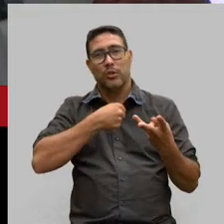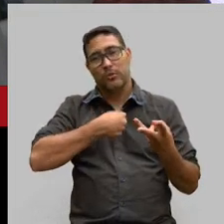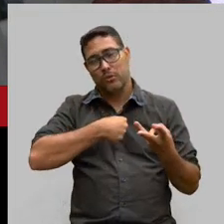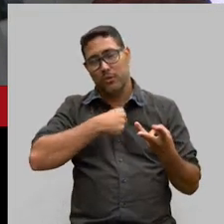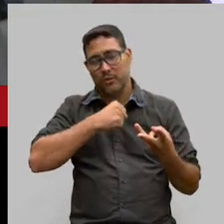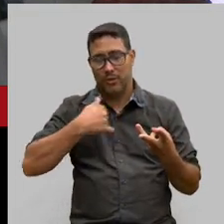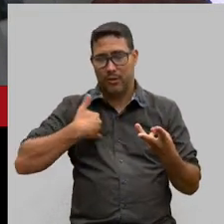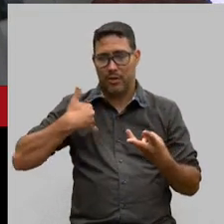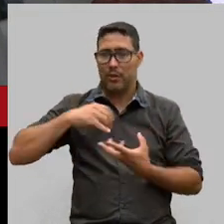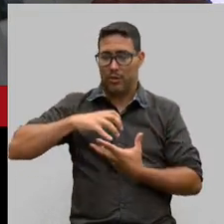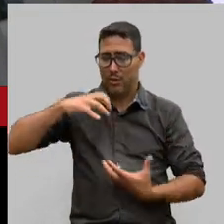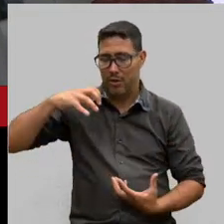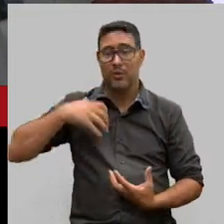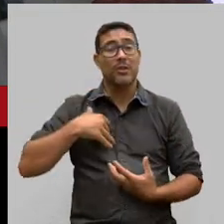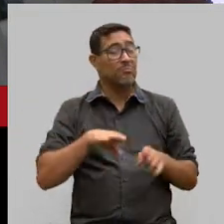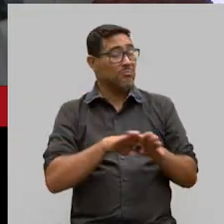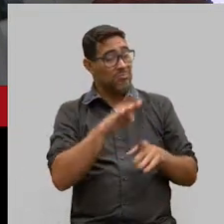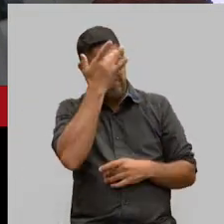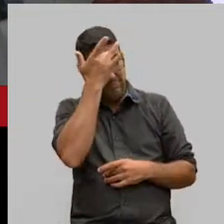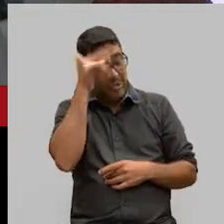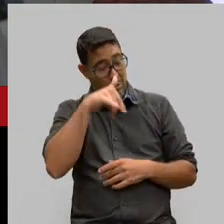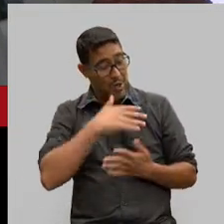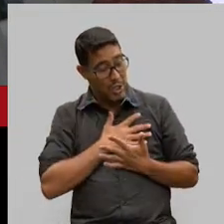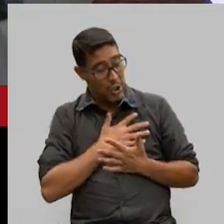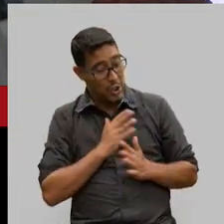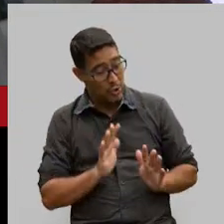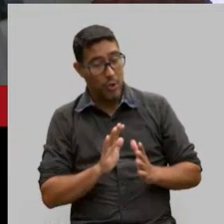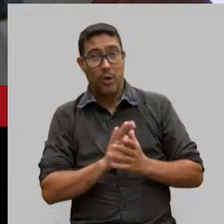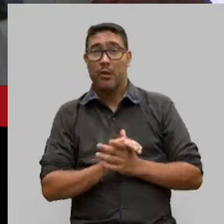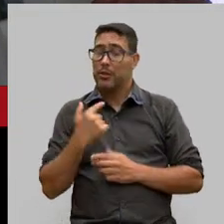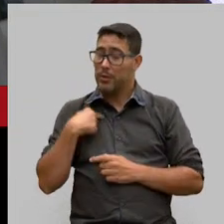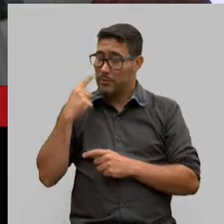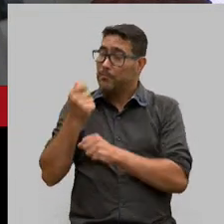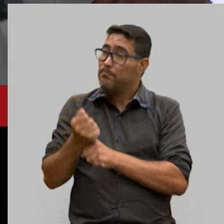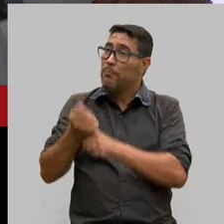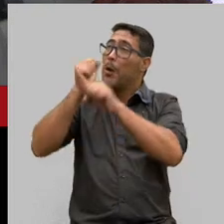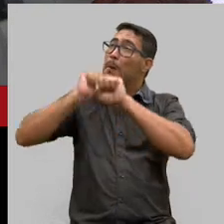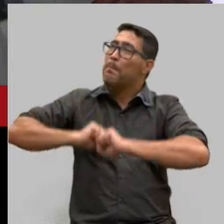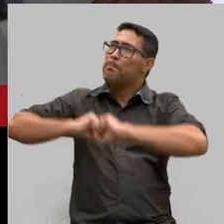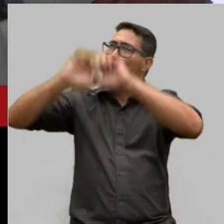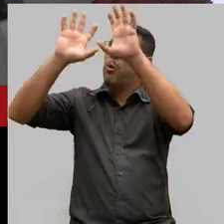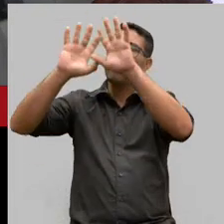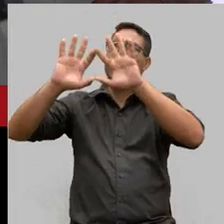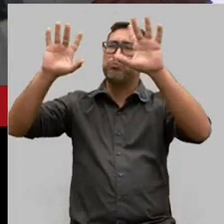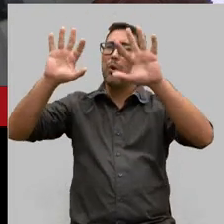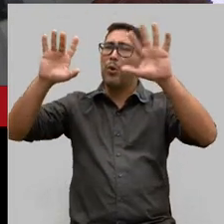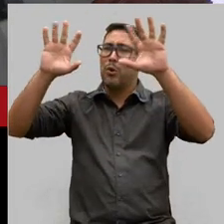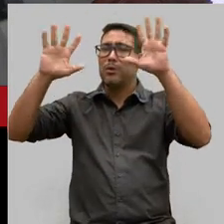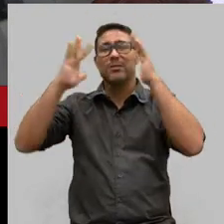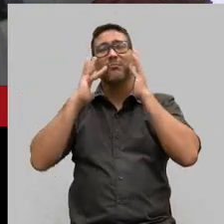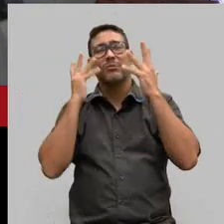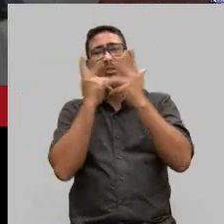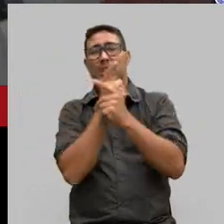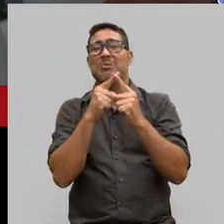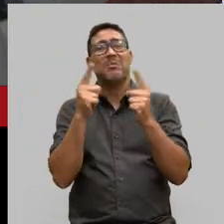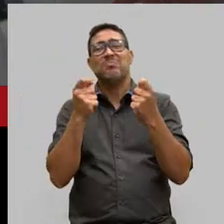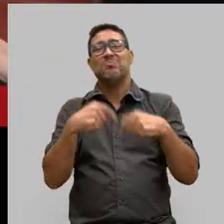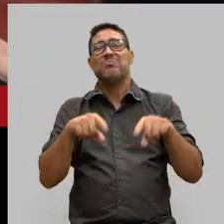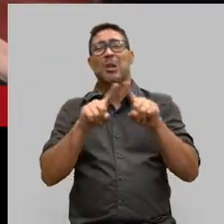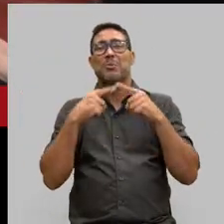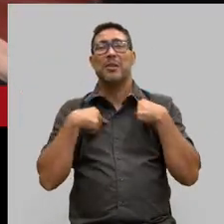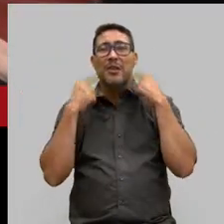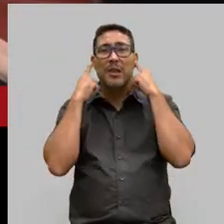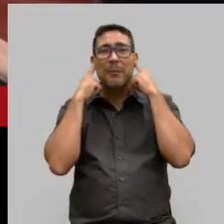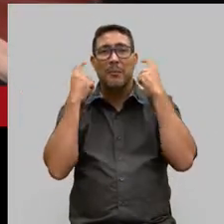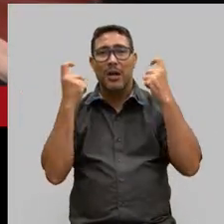desnecessário trazer o barulho uma vez que o fogo os fogos são tão bonitos né não necessariamente com barulho Prof senhora ter uma